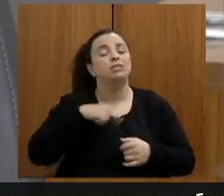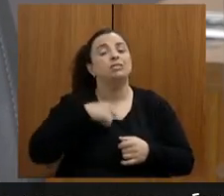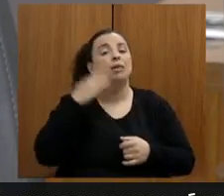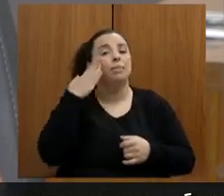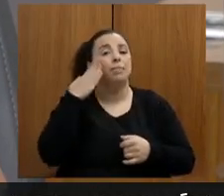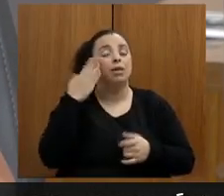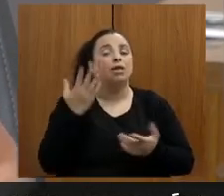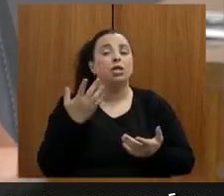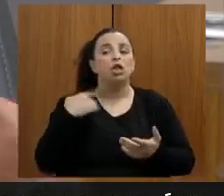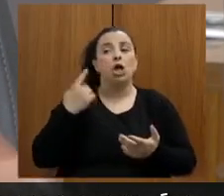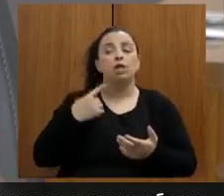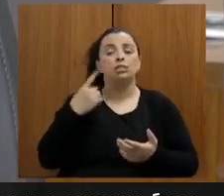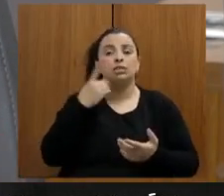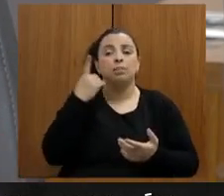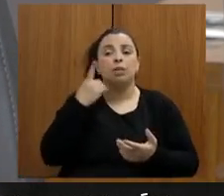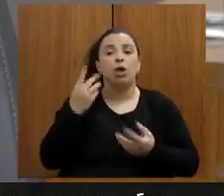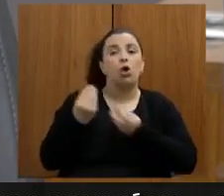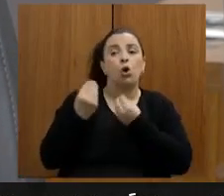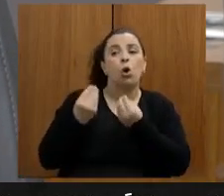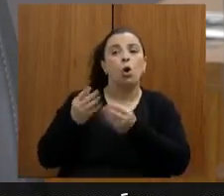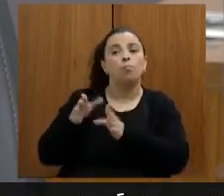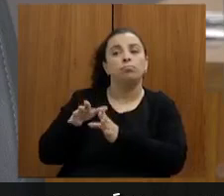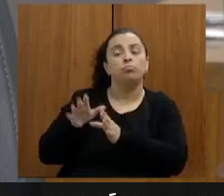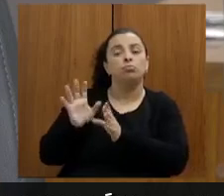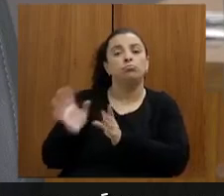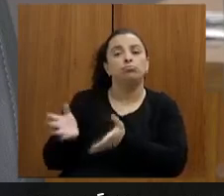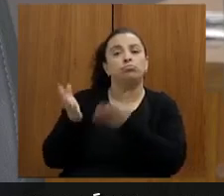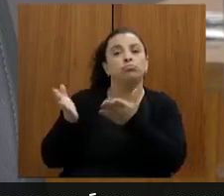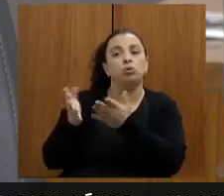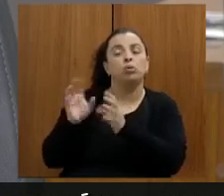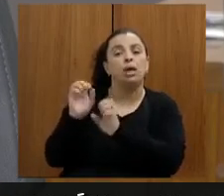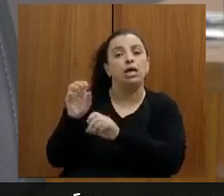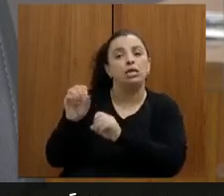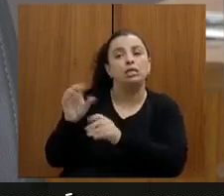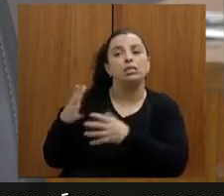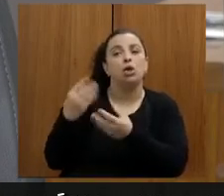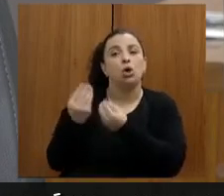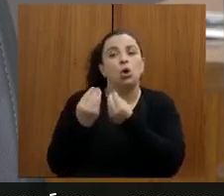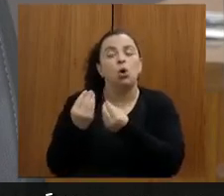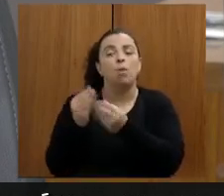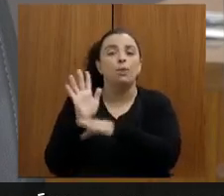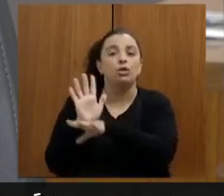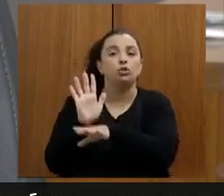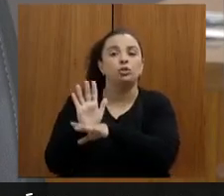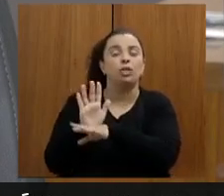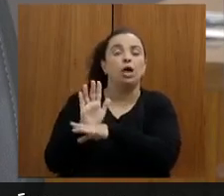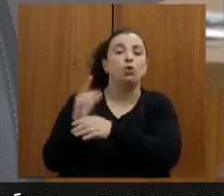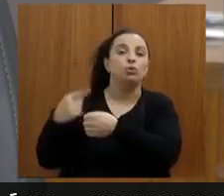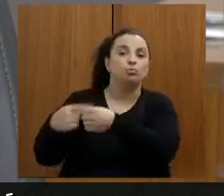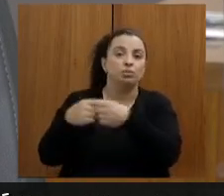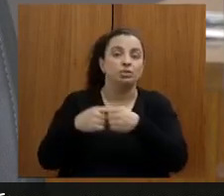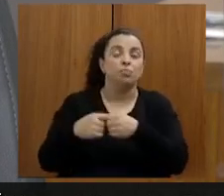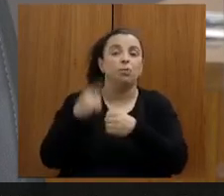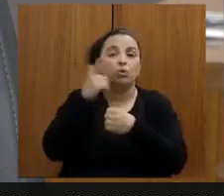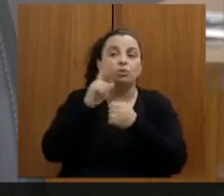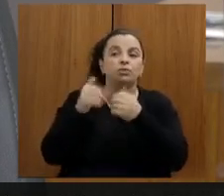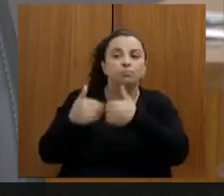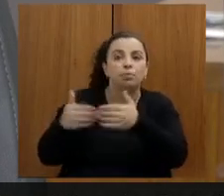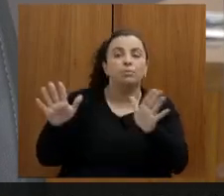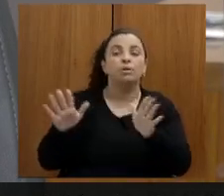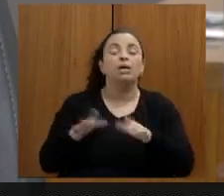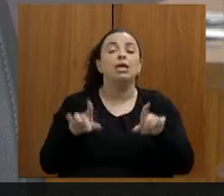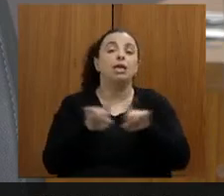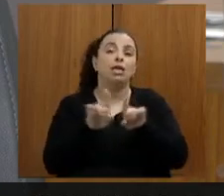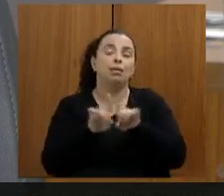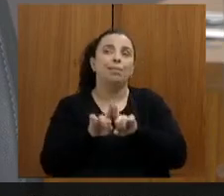municípios para que a gente tenha uma expansão maior né E também você pode fazer junto ao governo do estado porque a gente tem um número